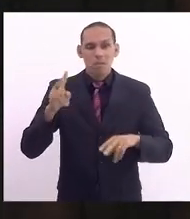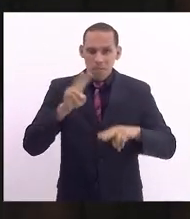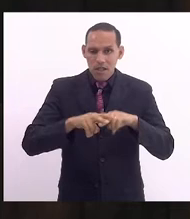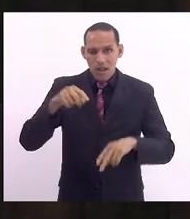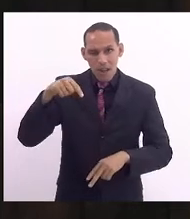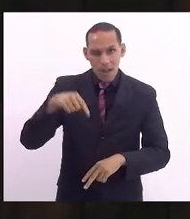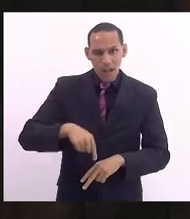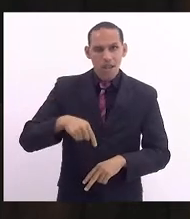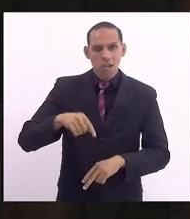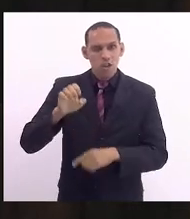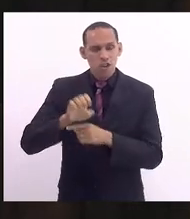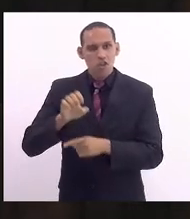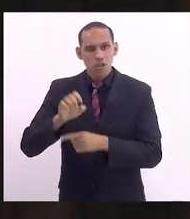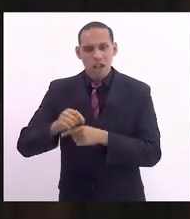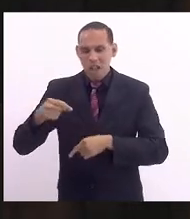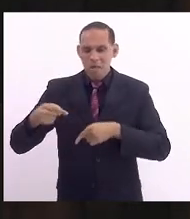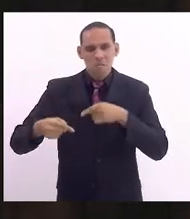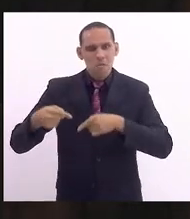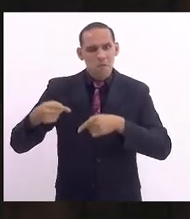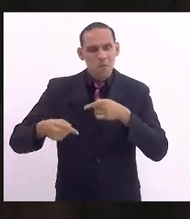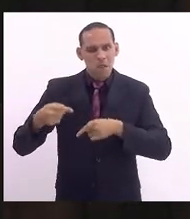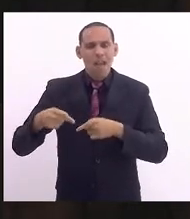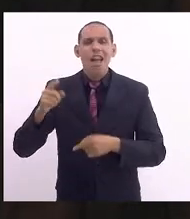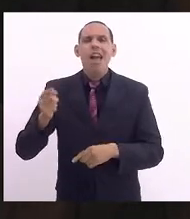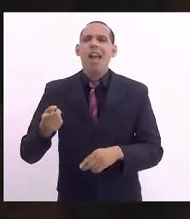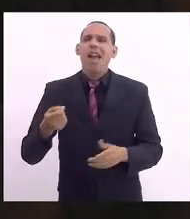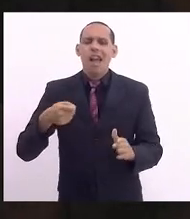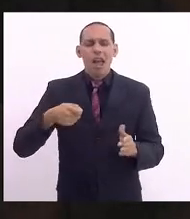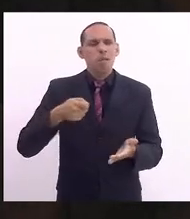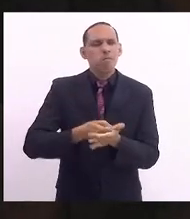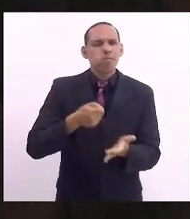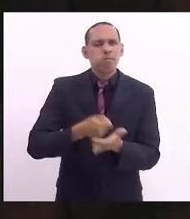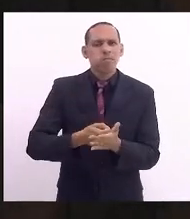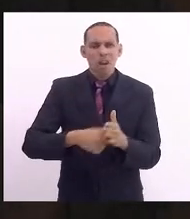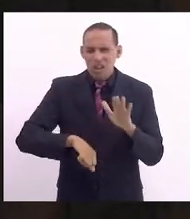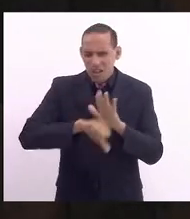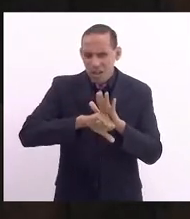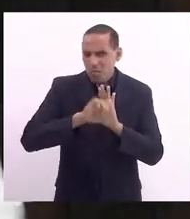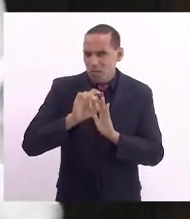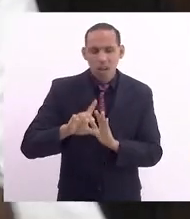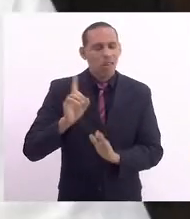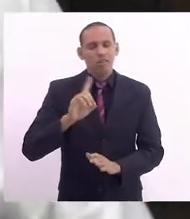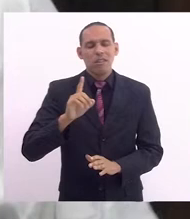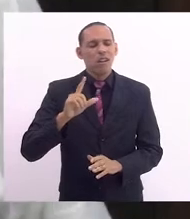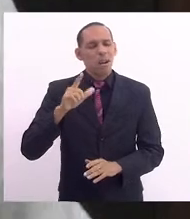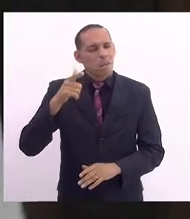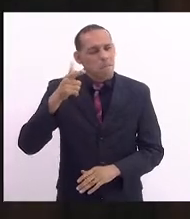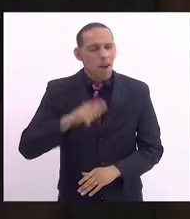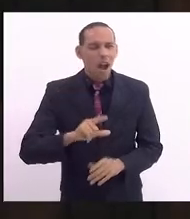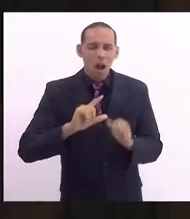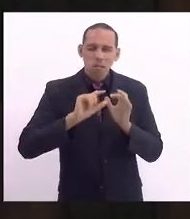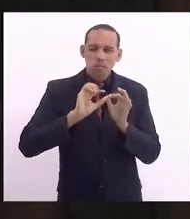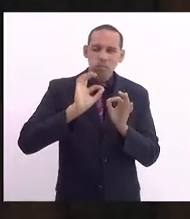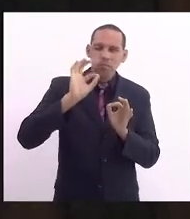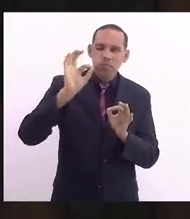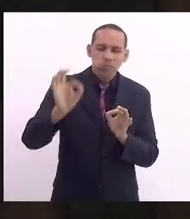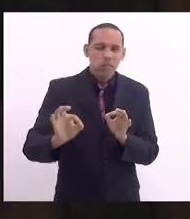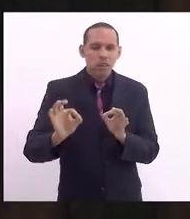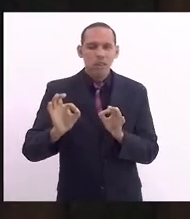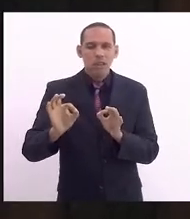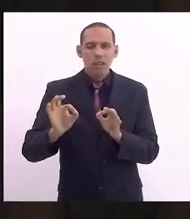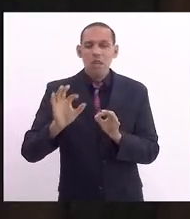punitivista, ela é por si só uma punição para além do crime cometido, né? Para além do que foi pensado, e não há